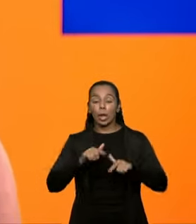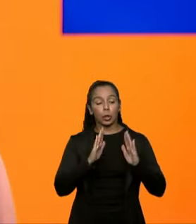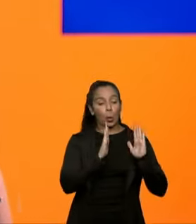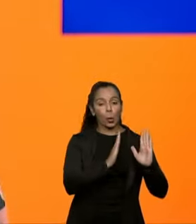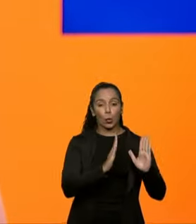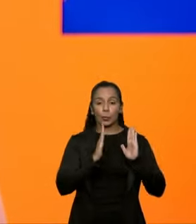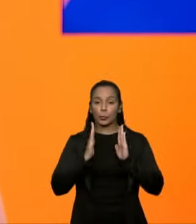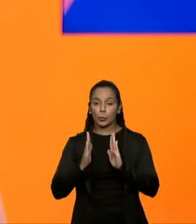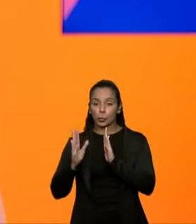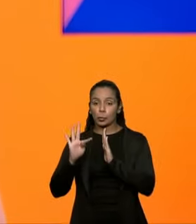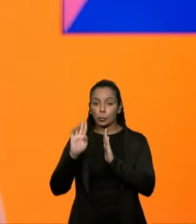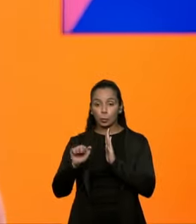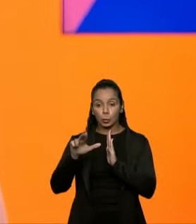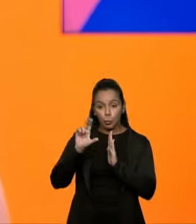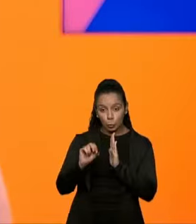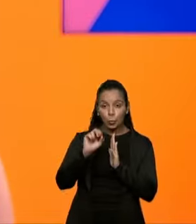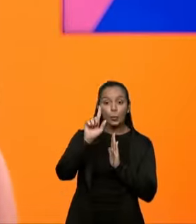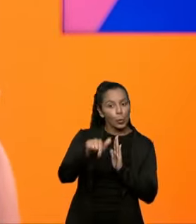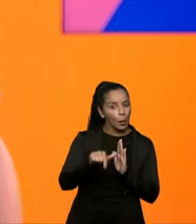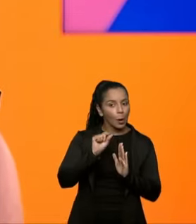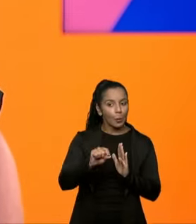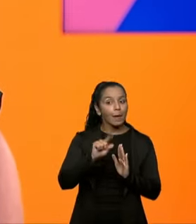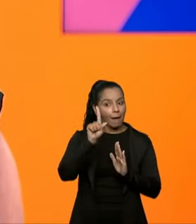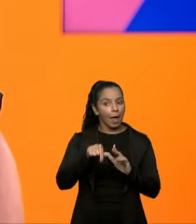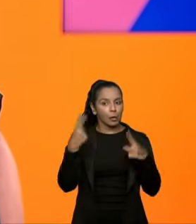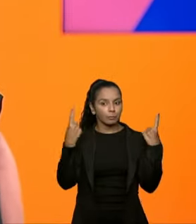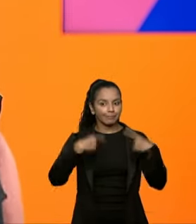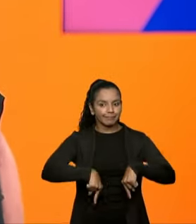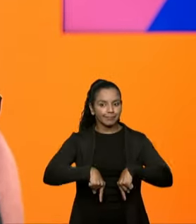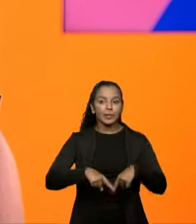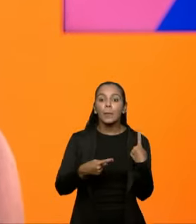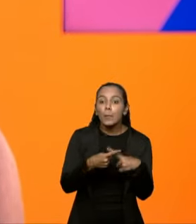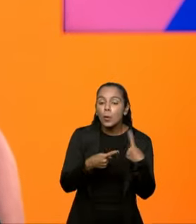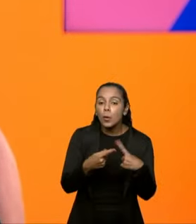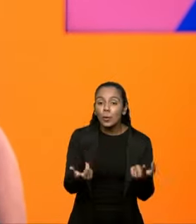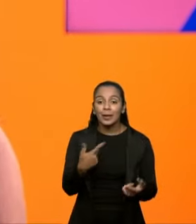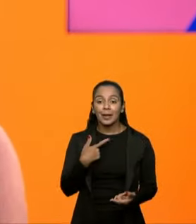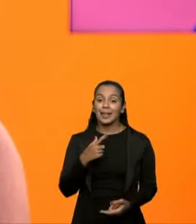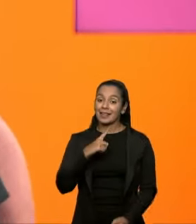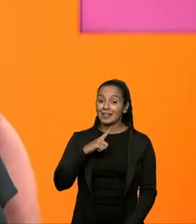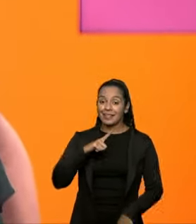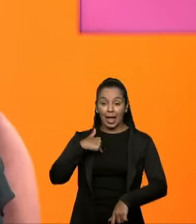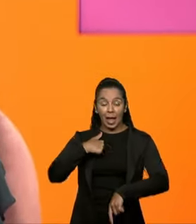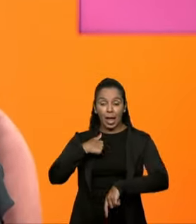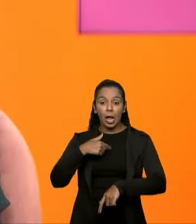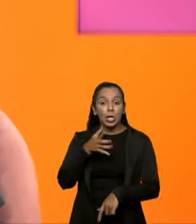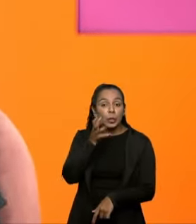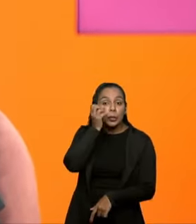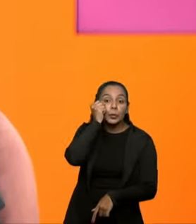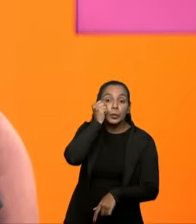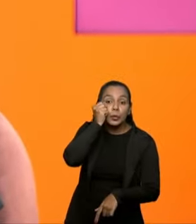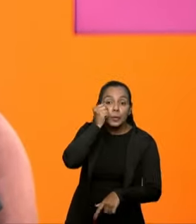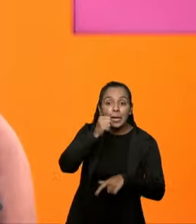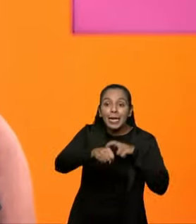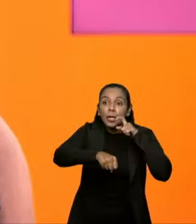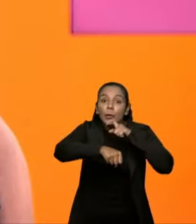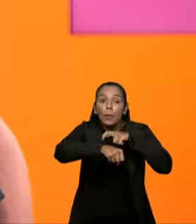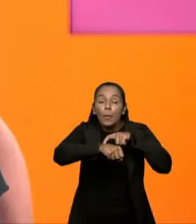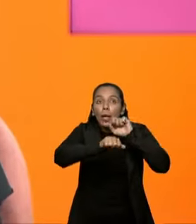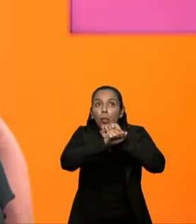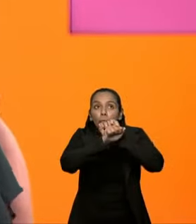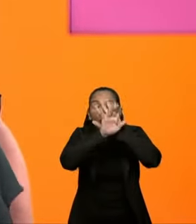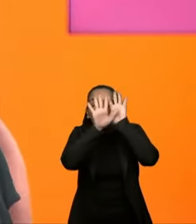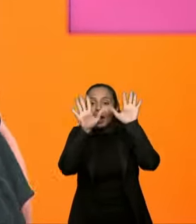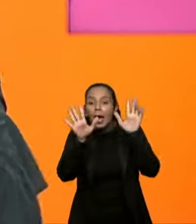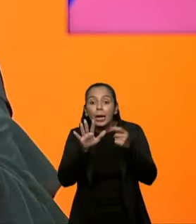O trabalhador em turno é um grande desafio. Por quê? Porque ele está indo dormir na fase clara, quase, das 24 horas.